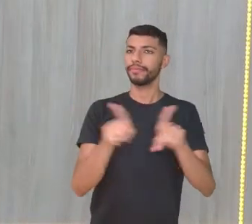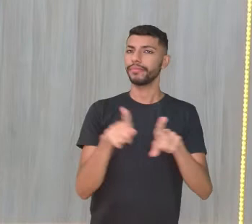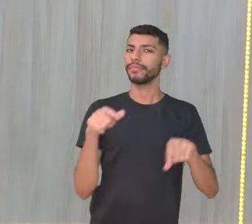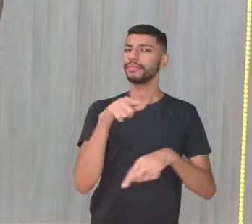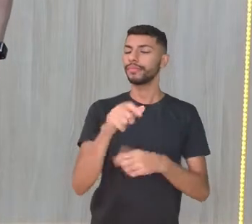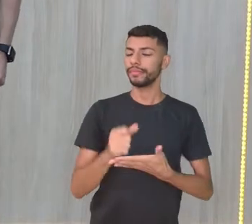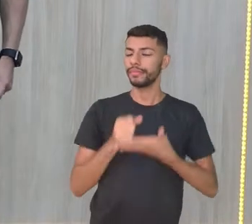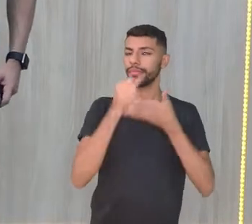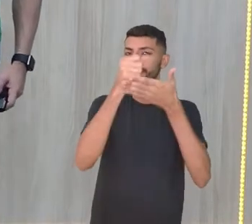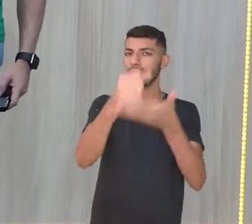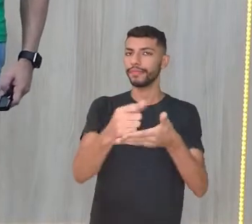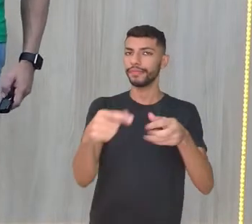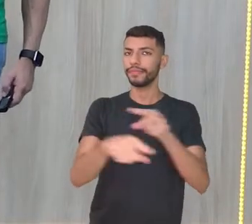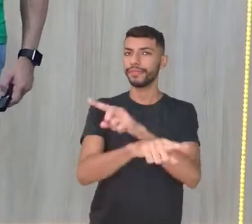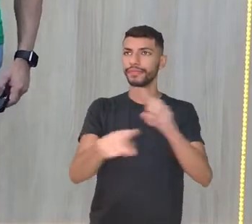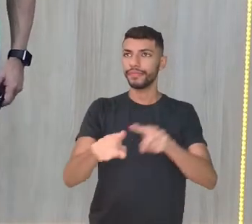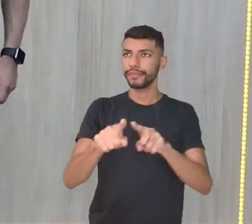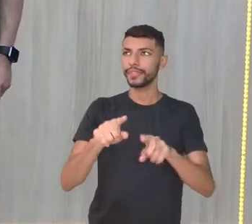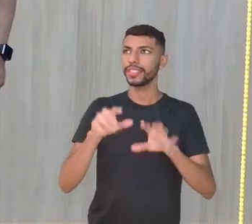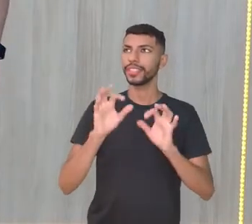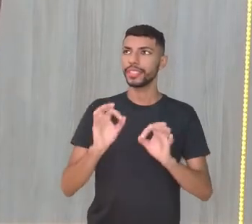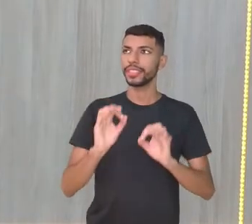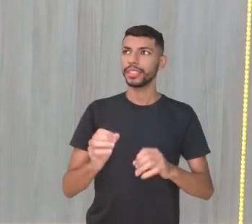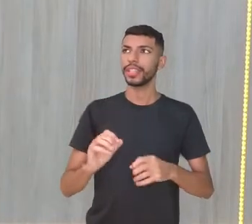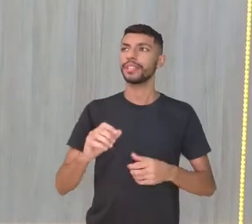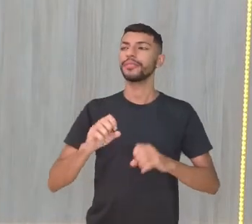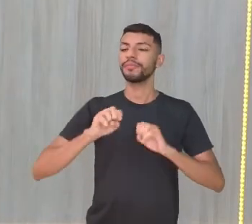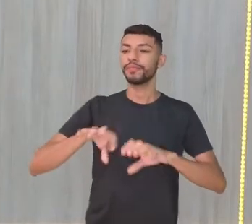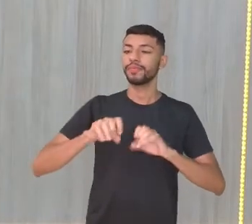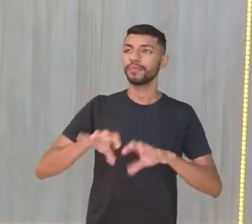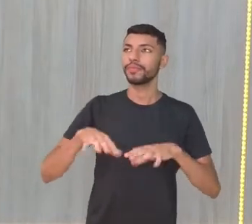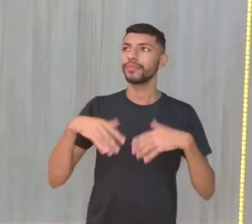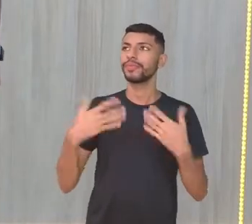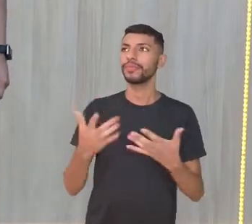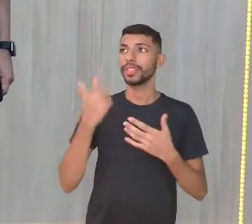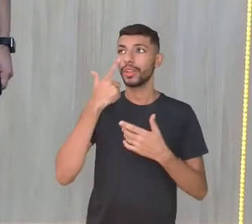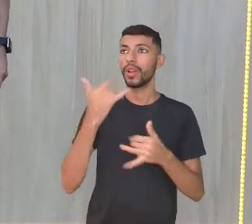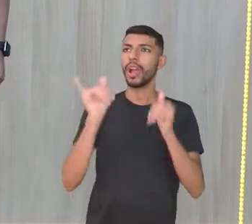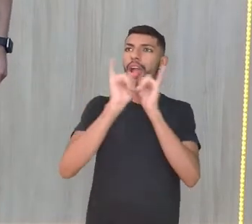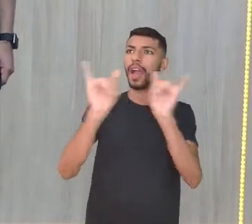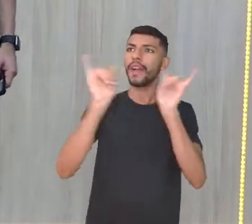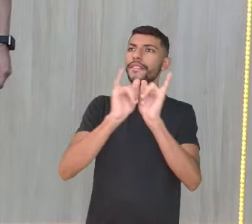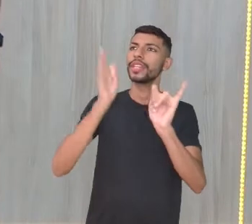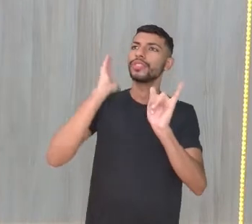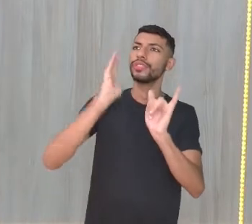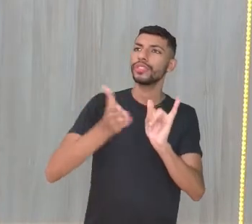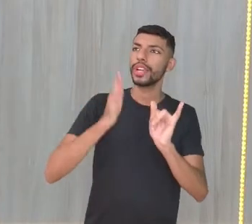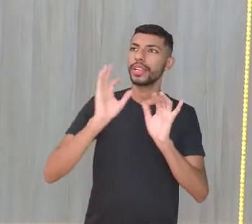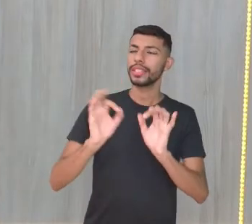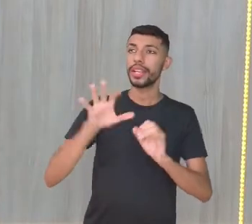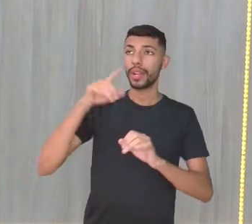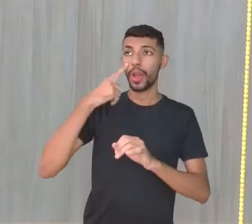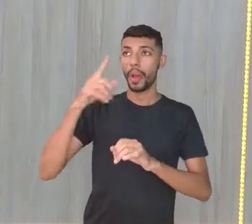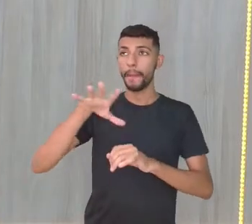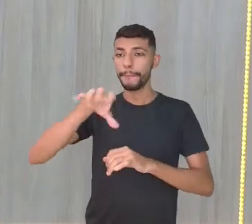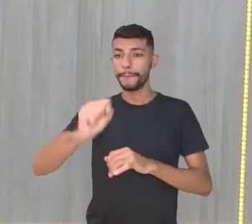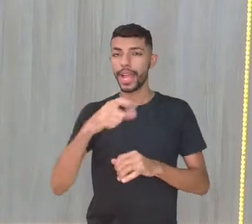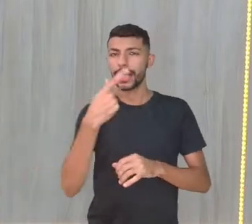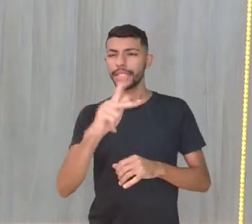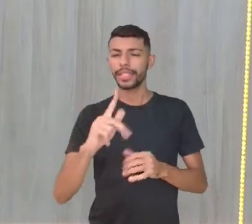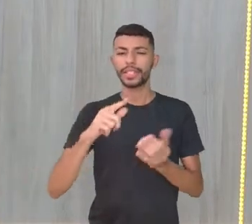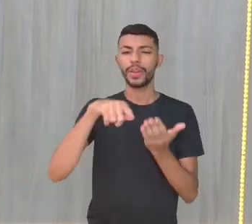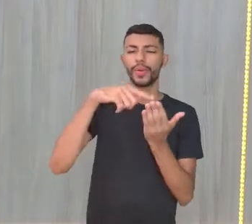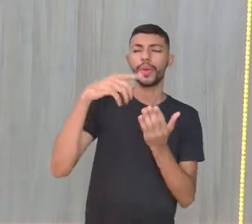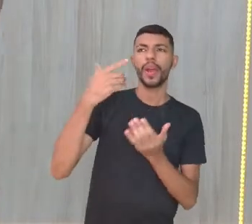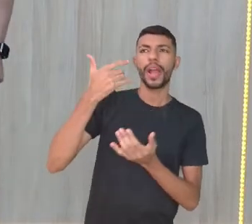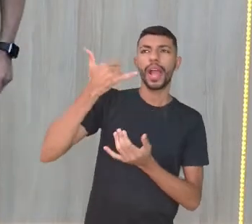ajudar aí na tua caminhada educacional, certo? Então, os recadinhos foram dados, pegue sua caneta aí, seu